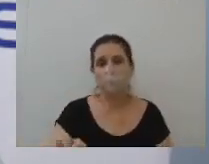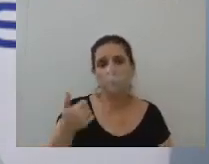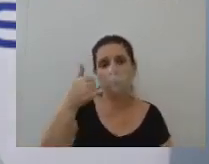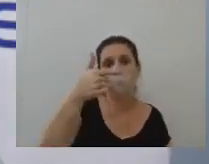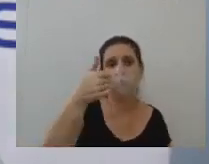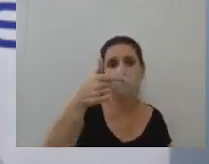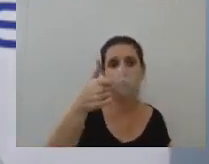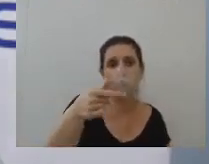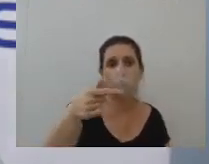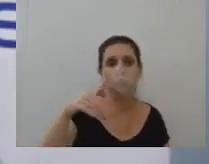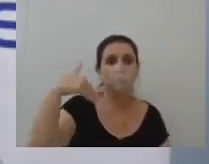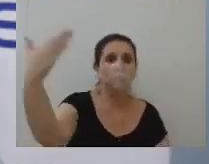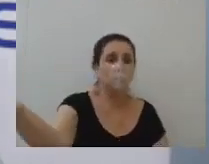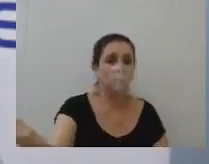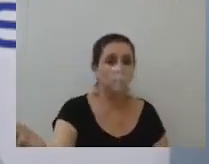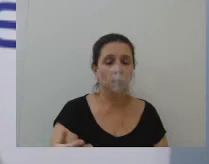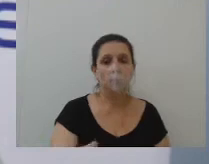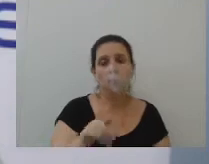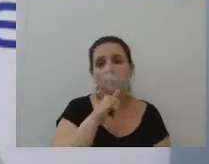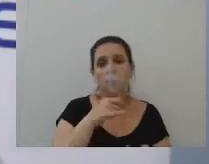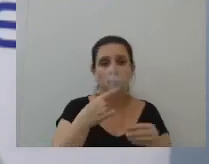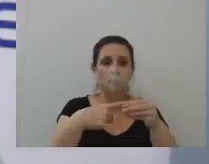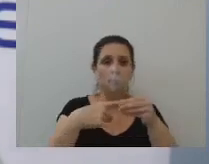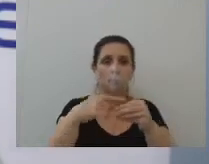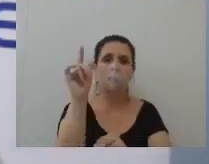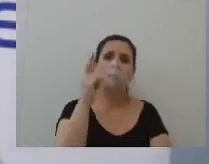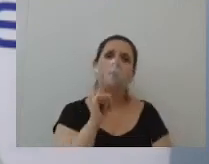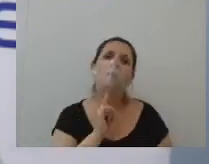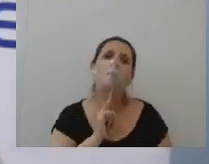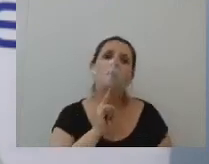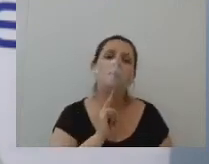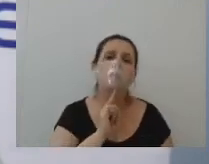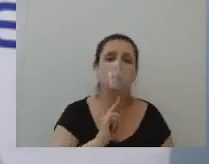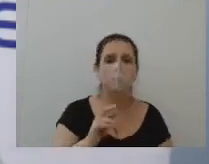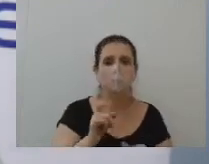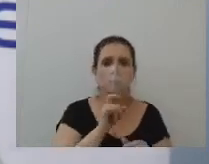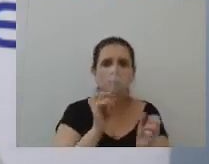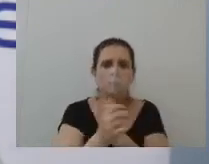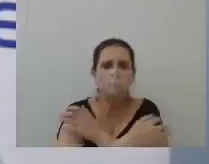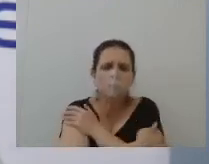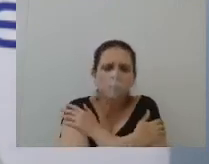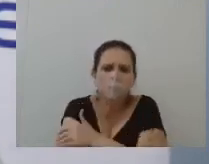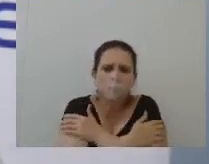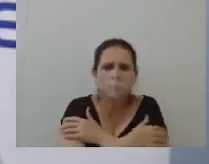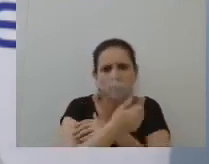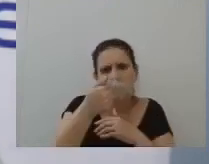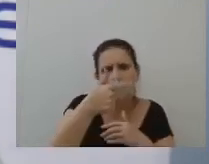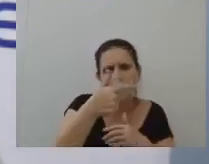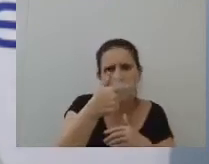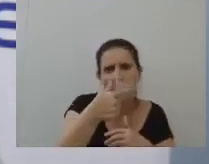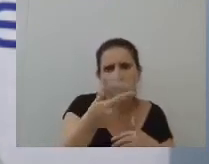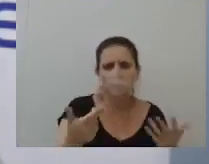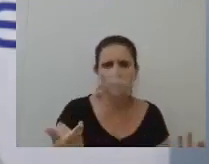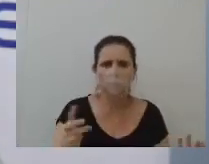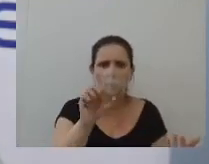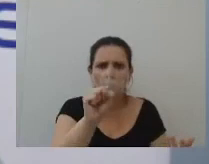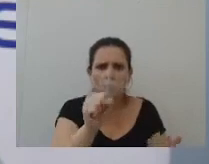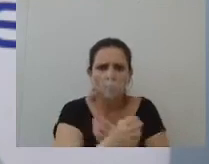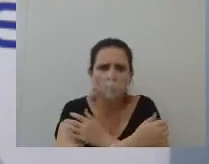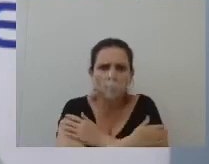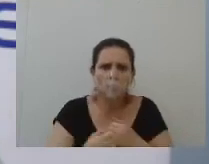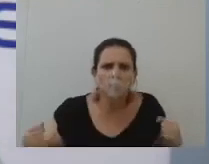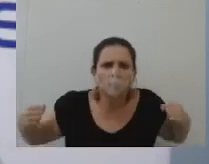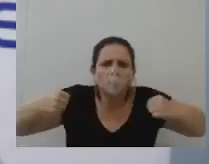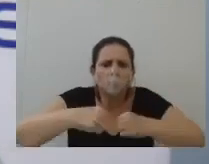12. Olha, vai lá no interior, pega Garanhuns numa época de inverno, friozinho, vai pegar 12, 8 graus, e aí você usa